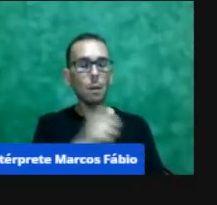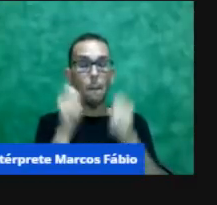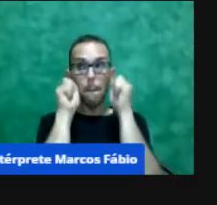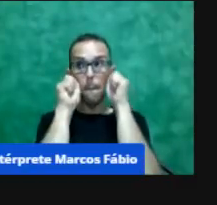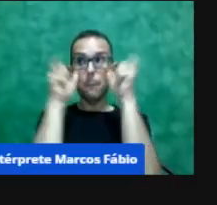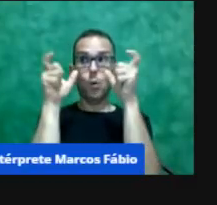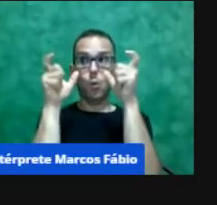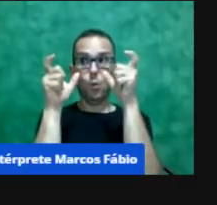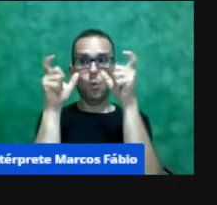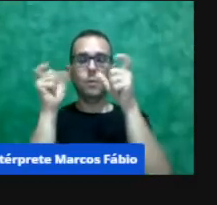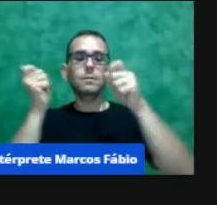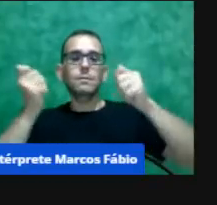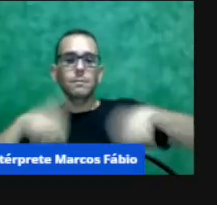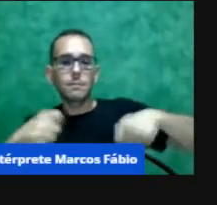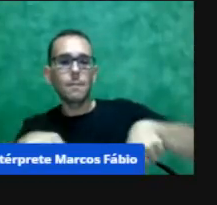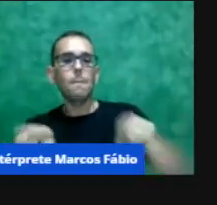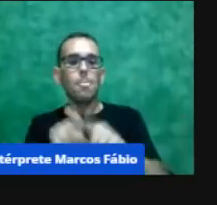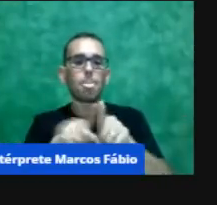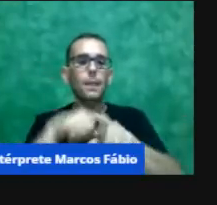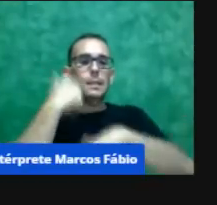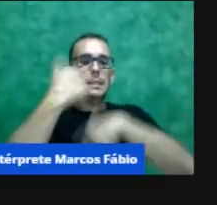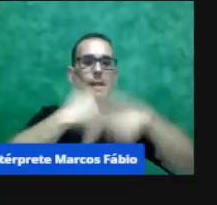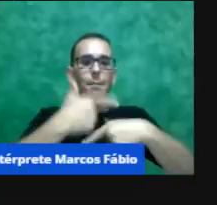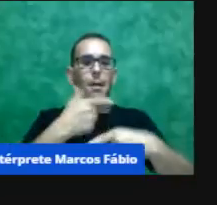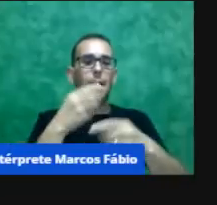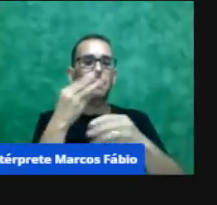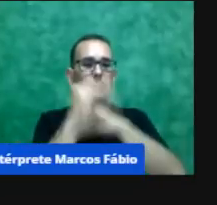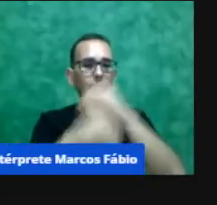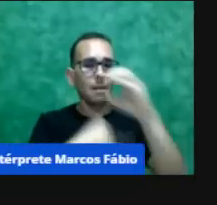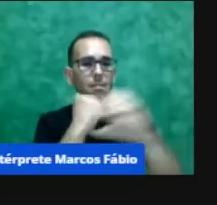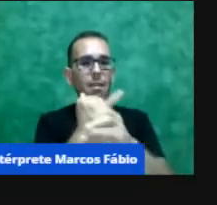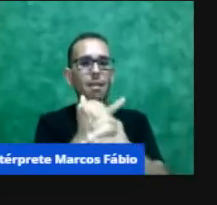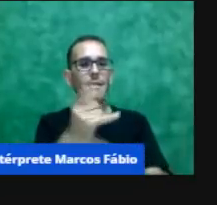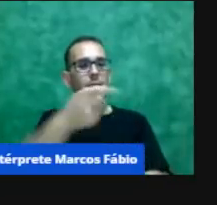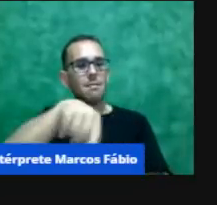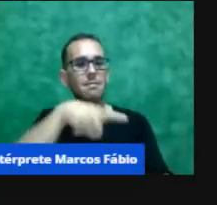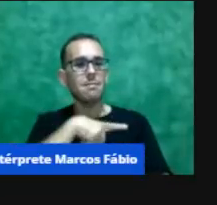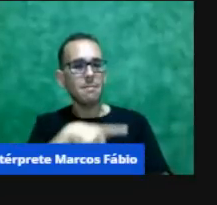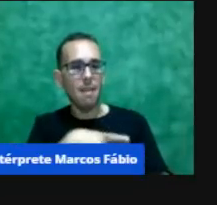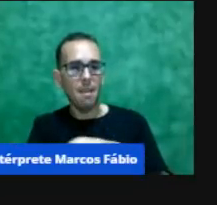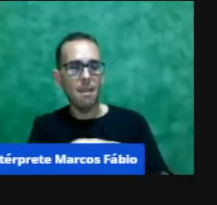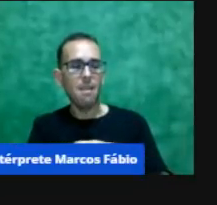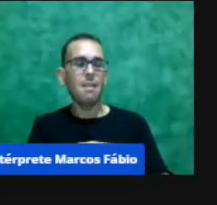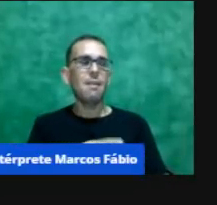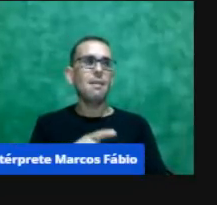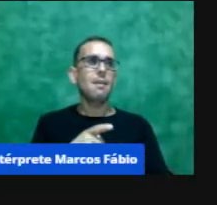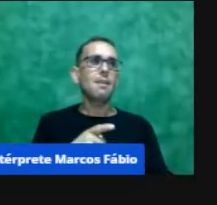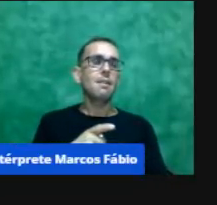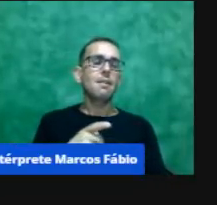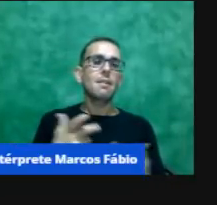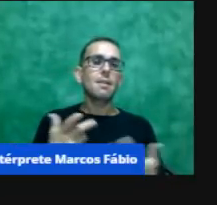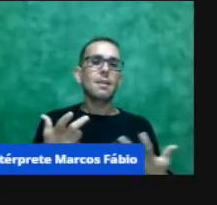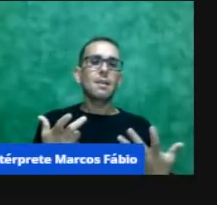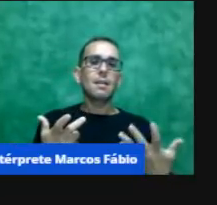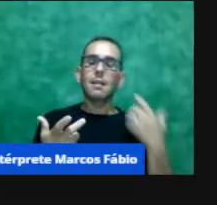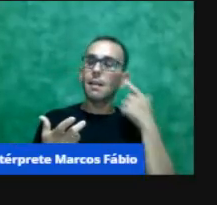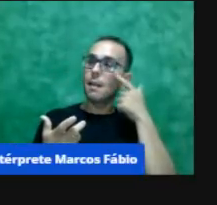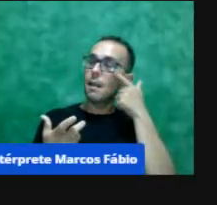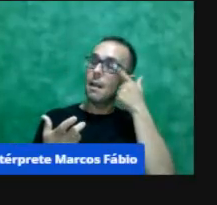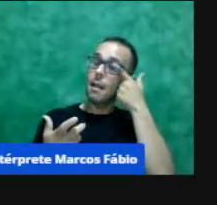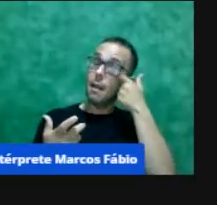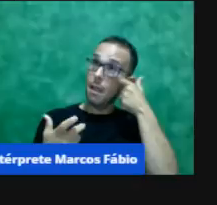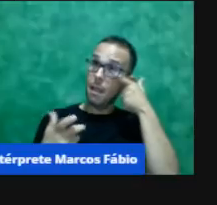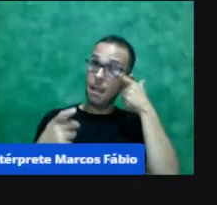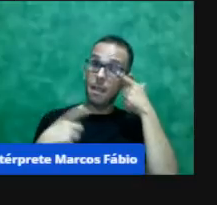eles trabalham muito com internet, que eles têm internet, os que têm, evidentemente, fica